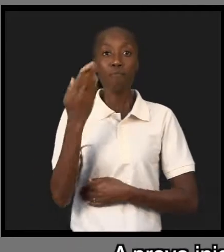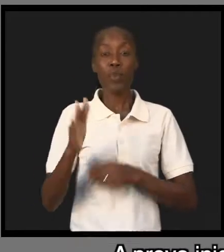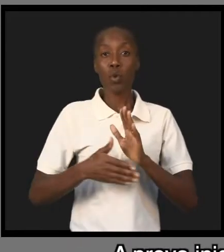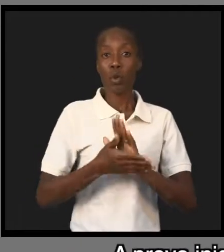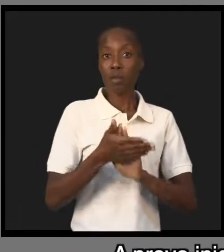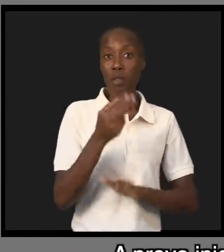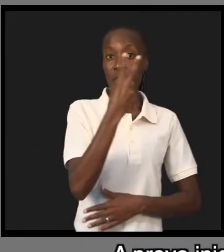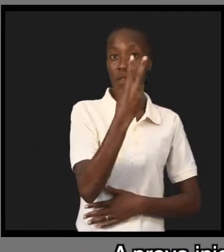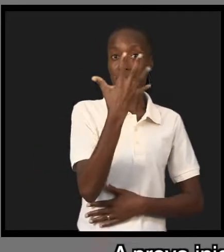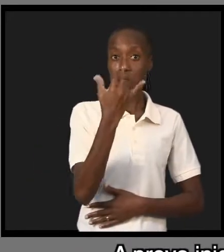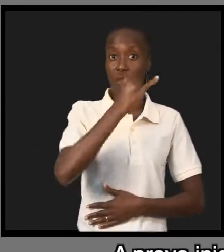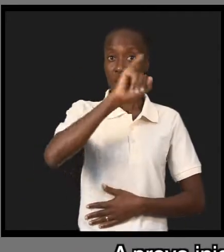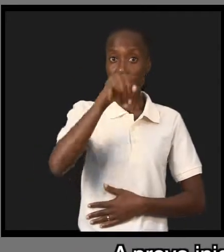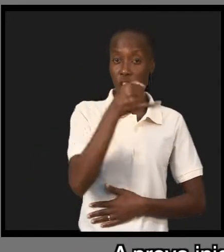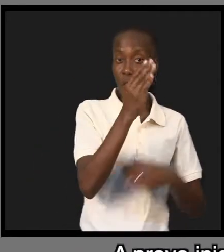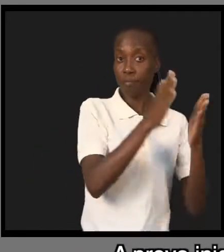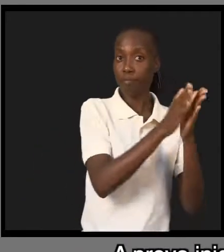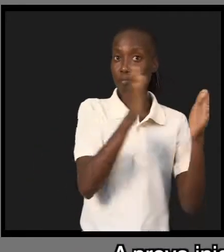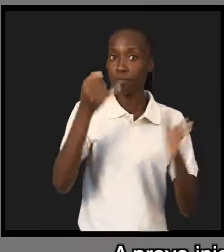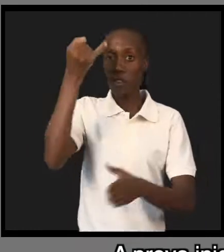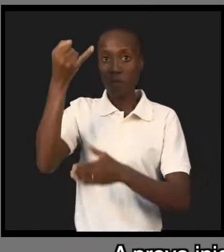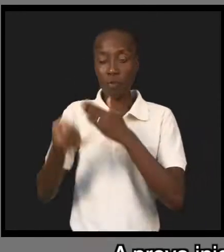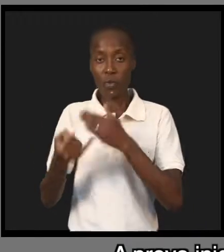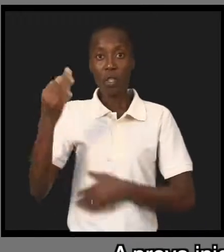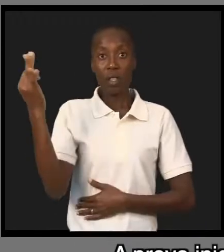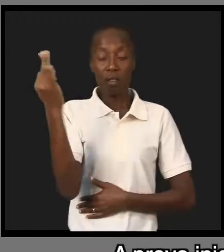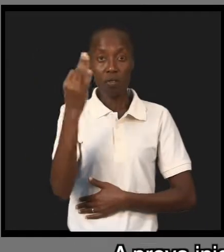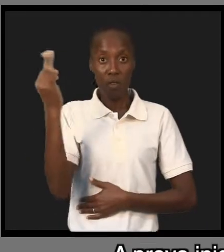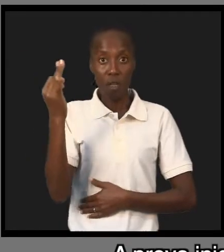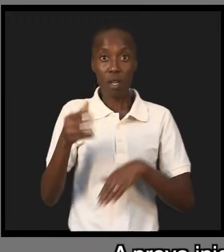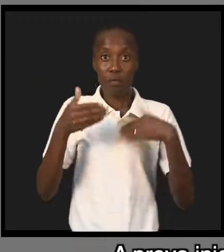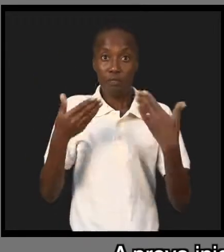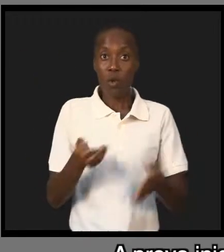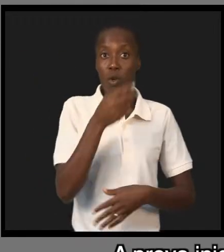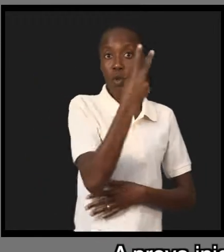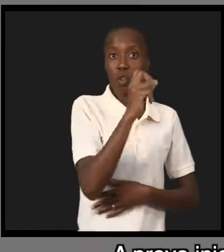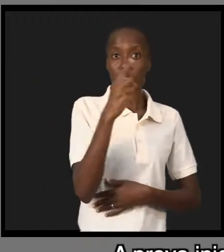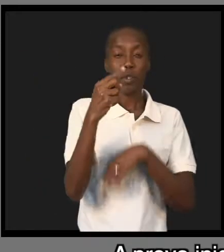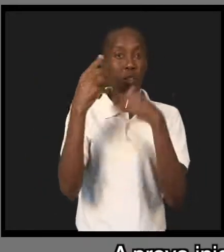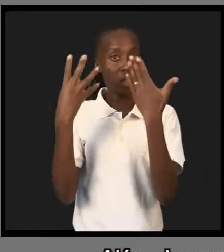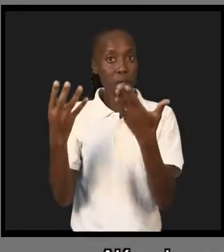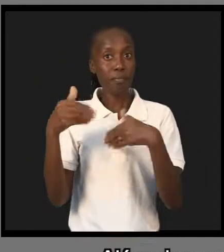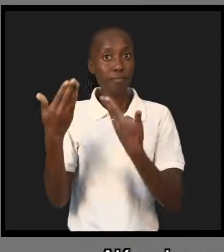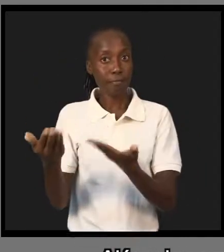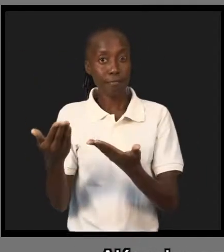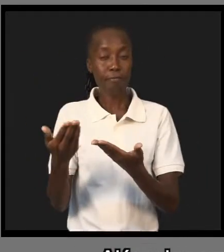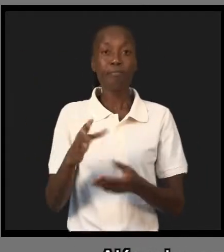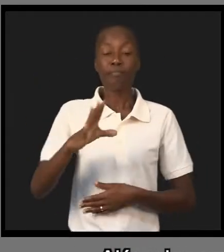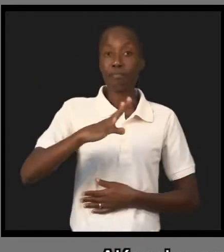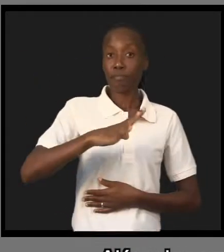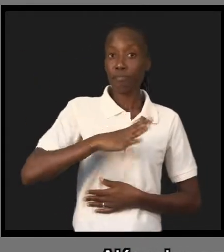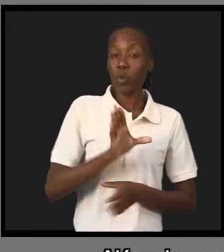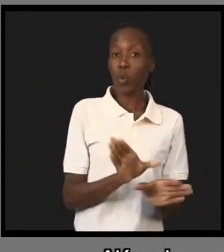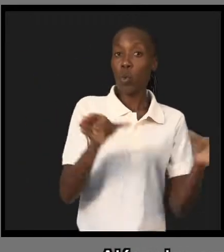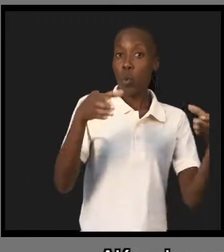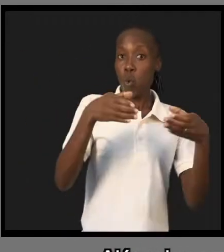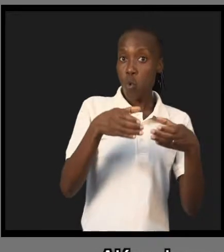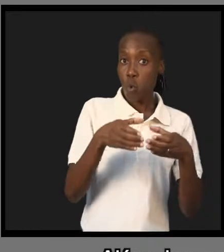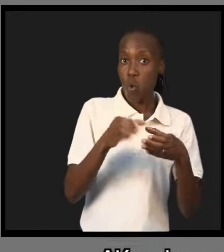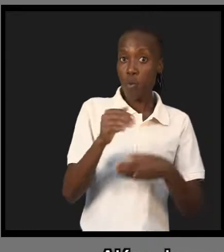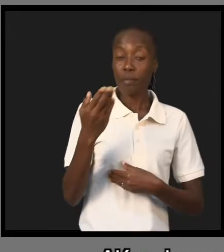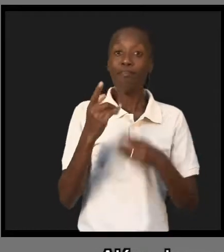que teve o seu início no dia 25 de janeiro, termina a 3 de fevereiro do ano 40. Além das equipas da